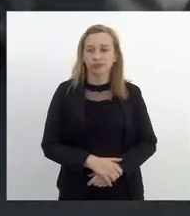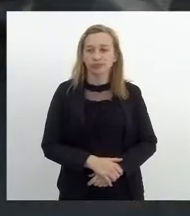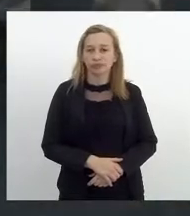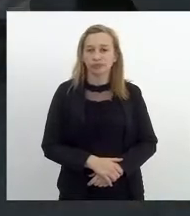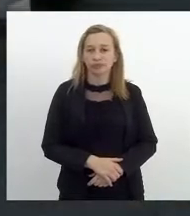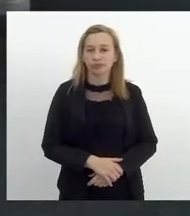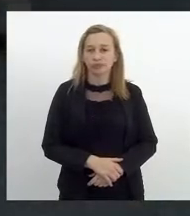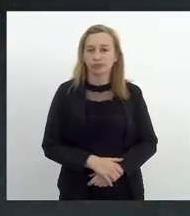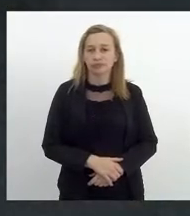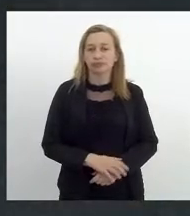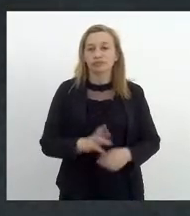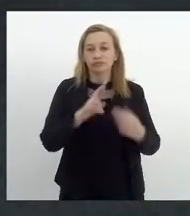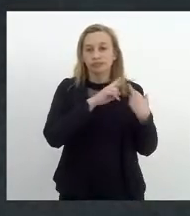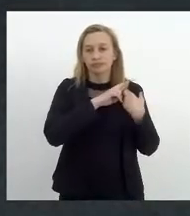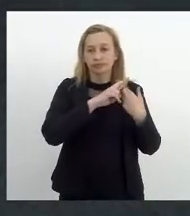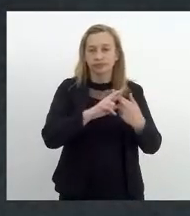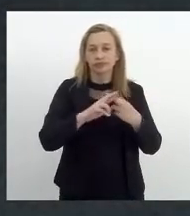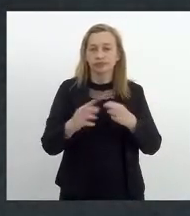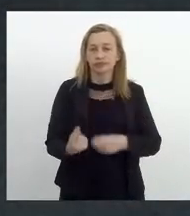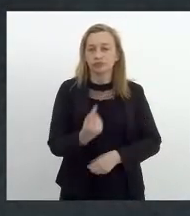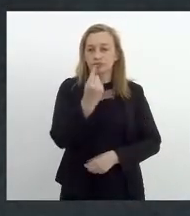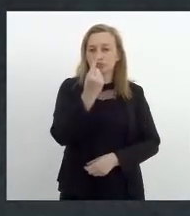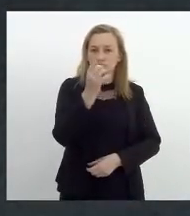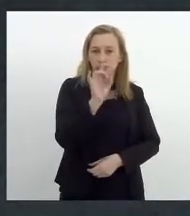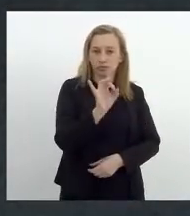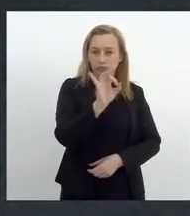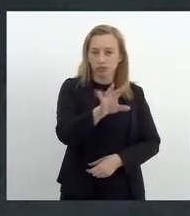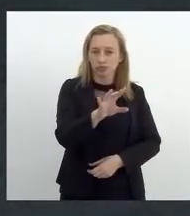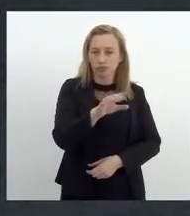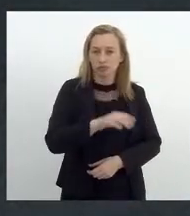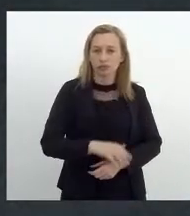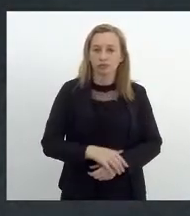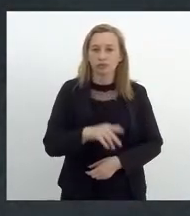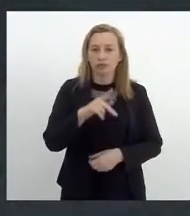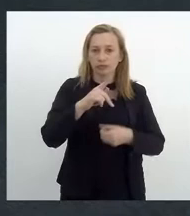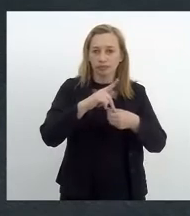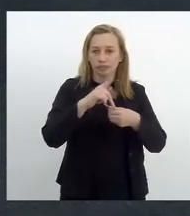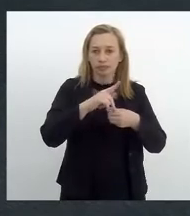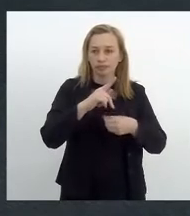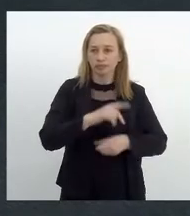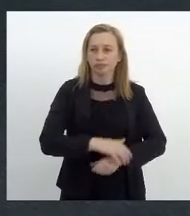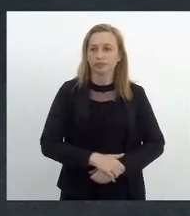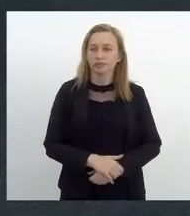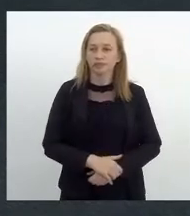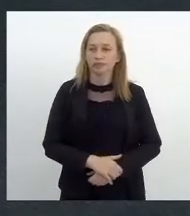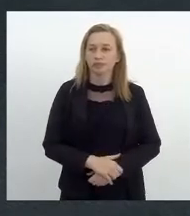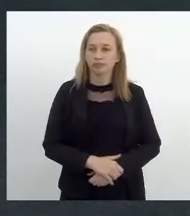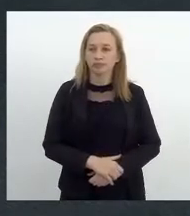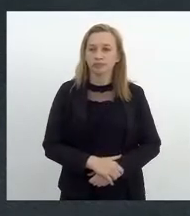Quando a responsabilidade única é da Petrobras.